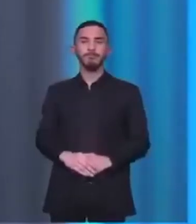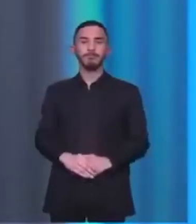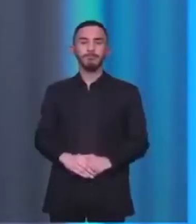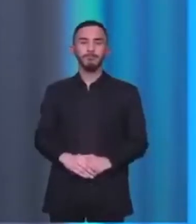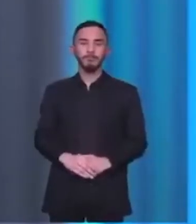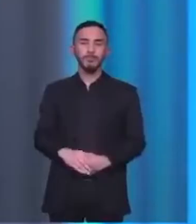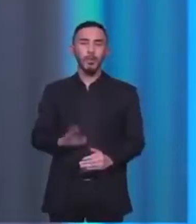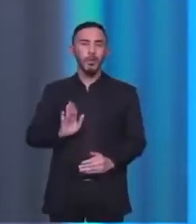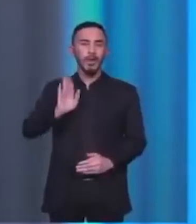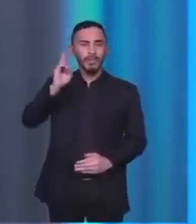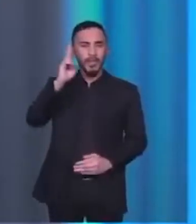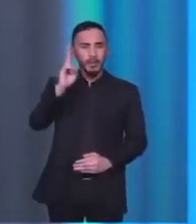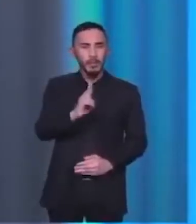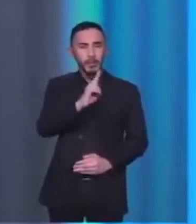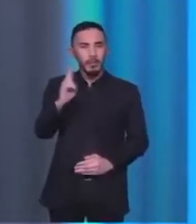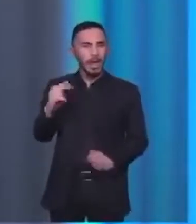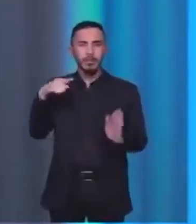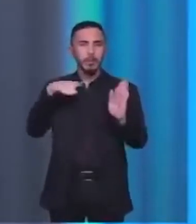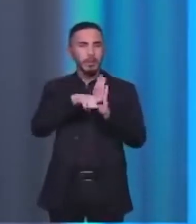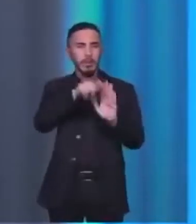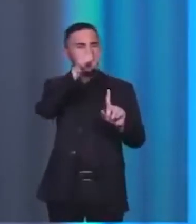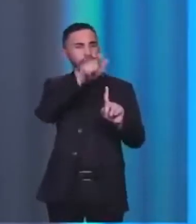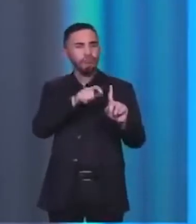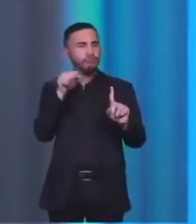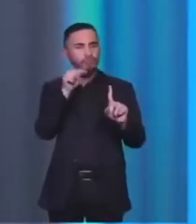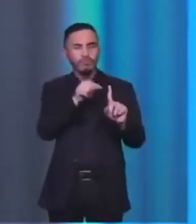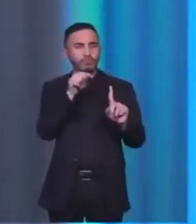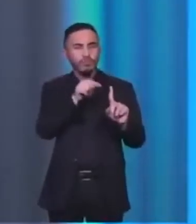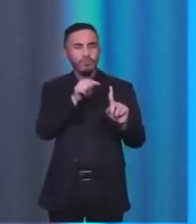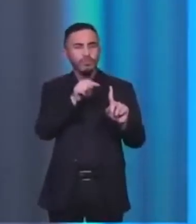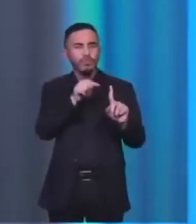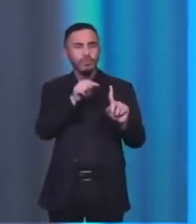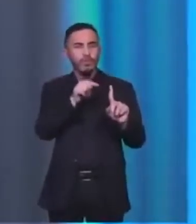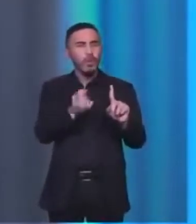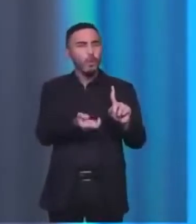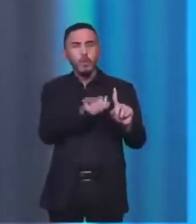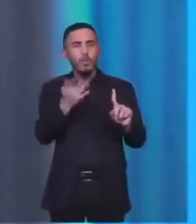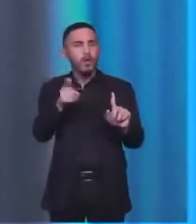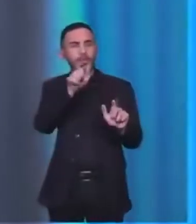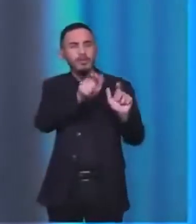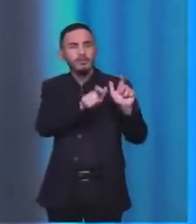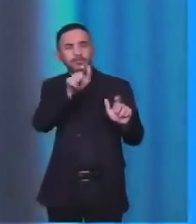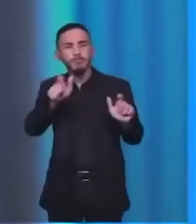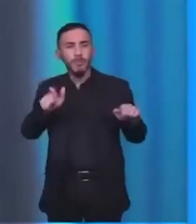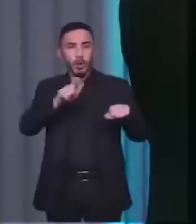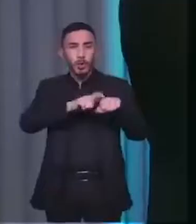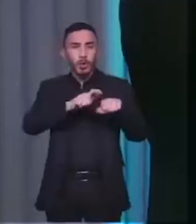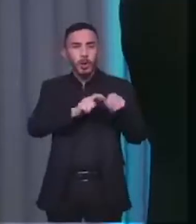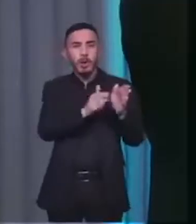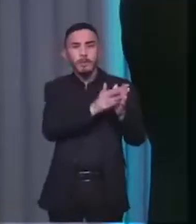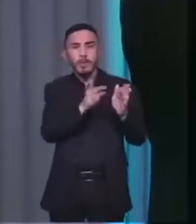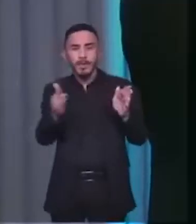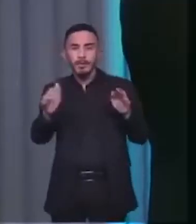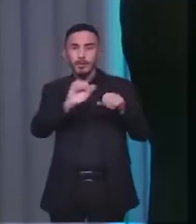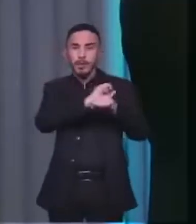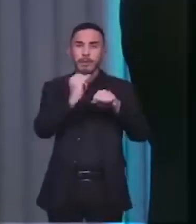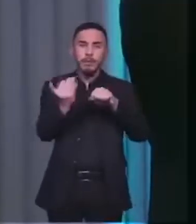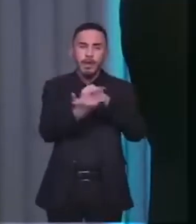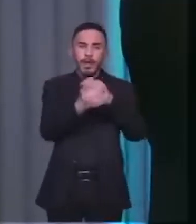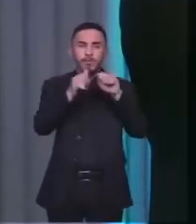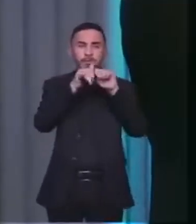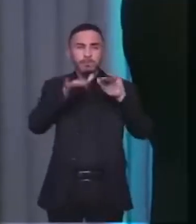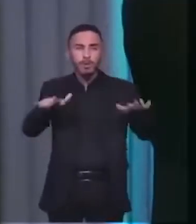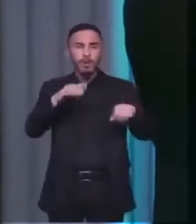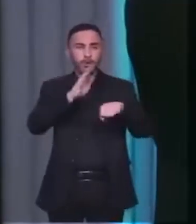Candidato padre, gostaria de perguntar para o senhor, para quantas pessoas durante a pandemia